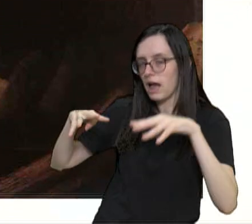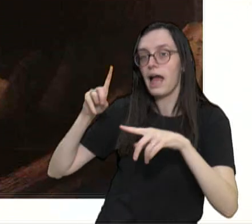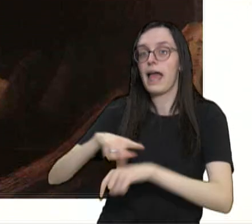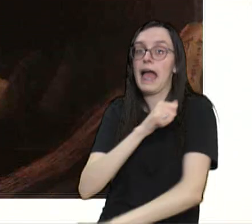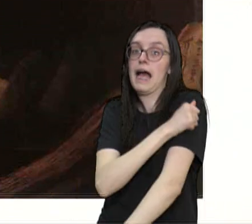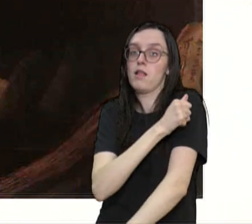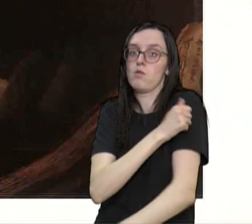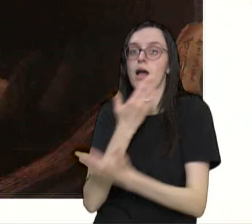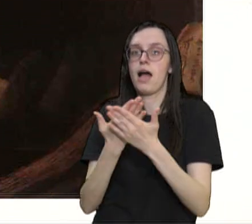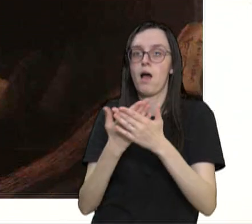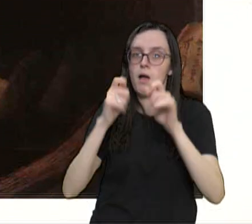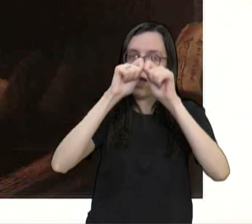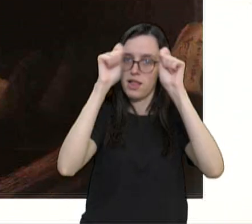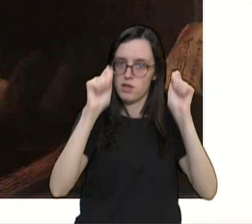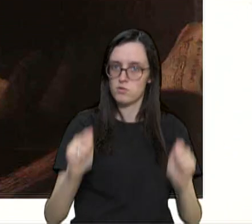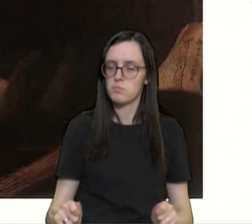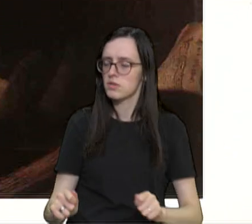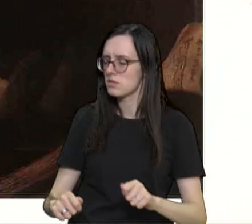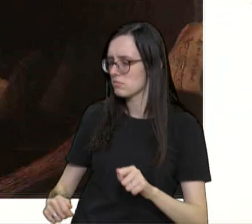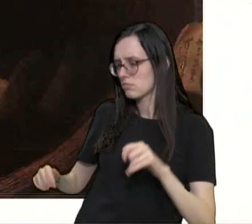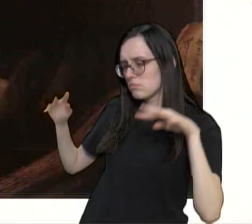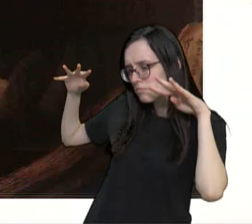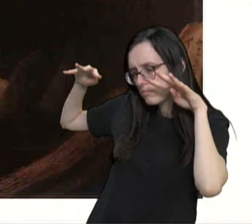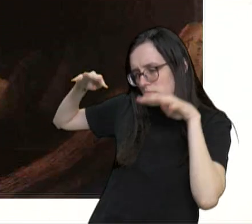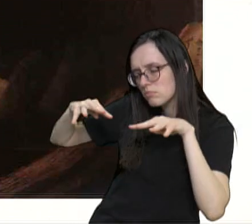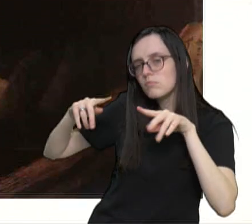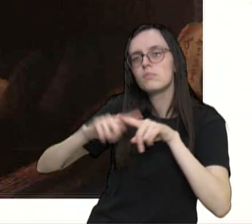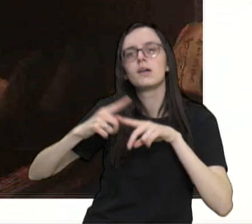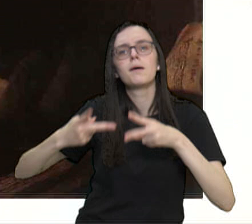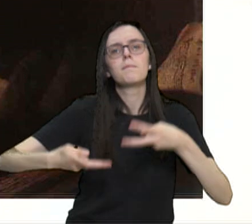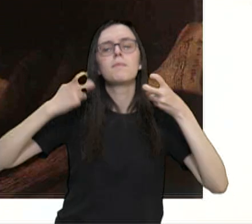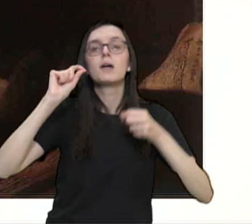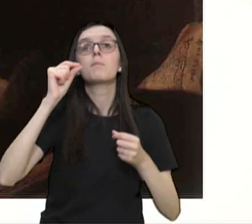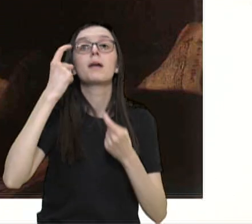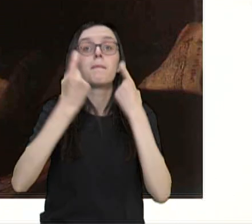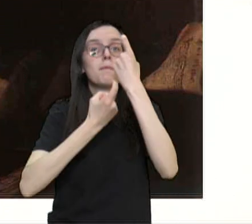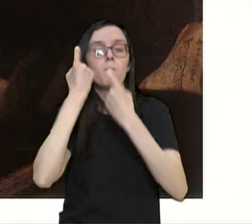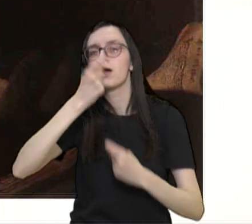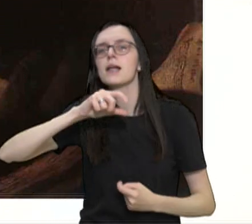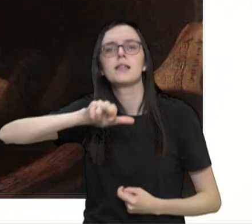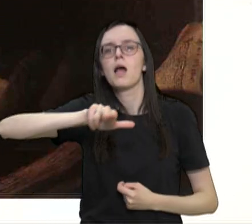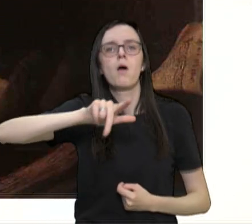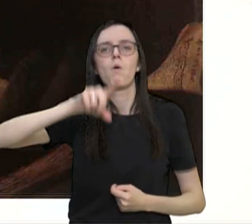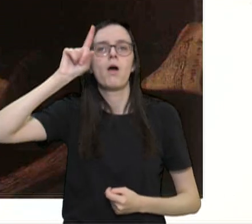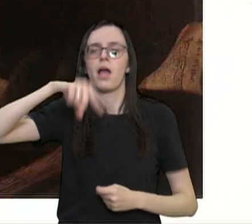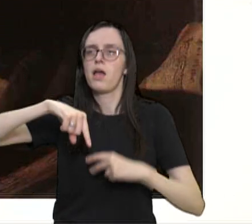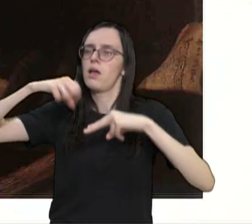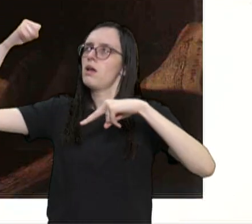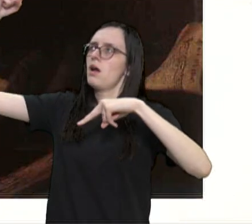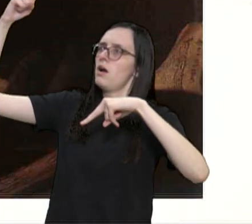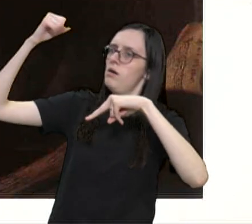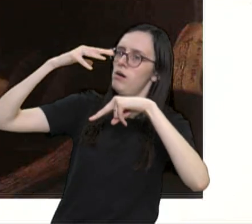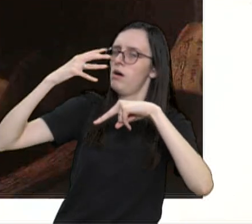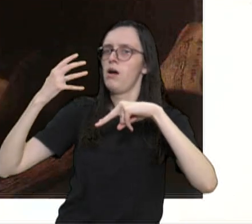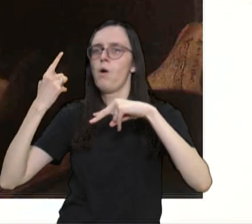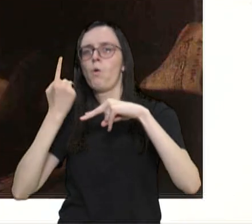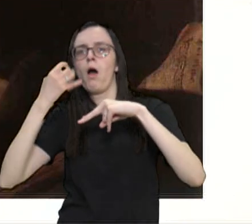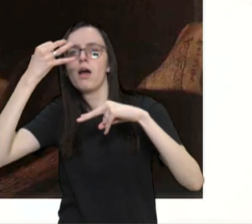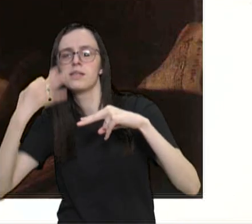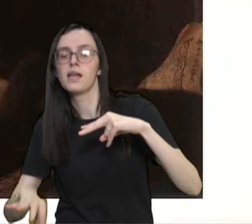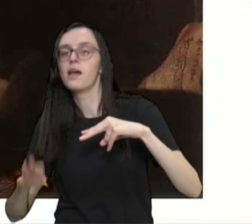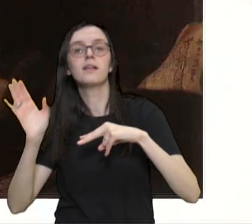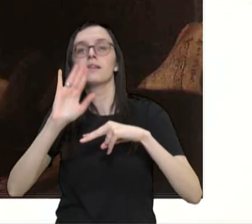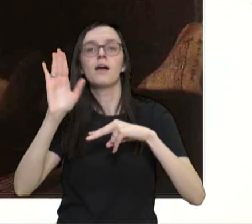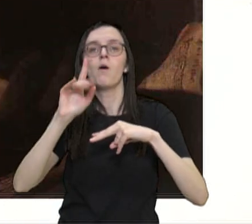alunos nessa aula de anatomia. Né? E veja que a preocupação não é com a iluminação real, com o ideal,